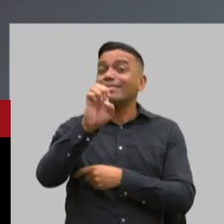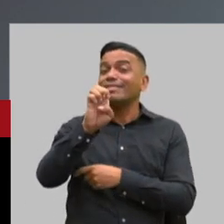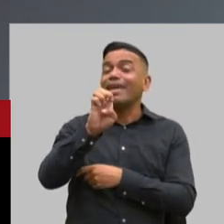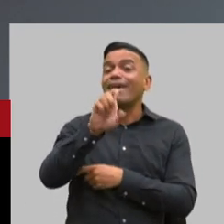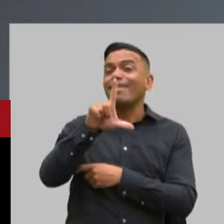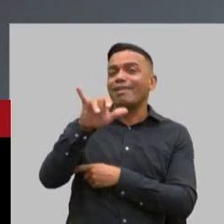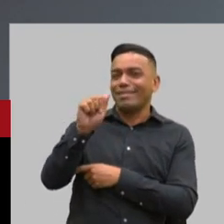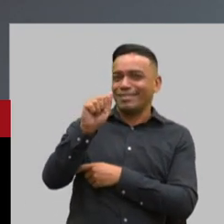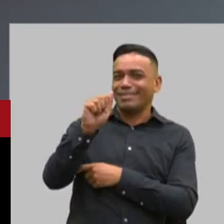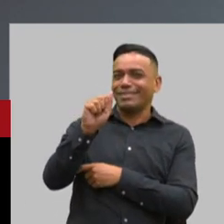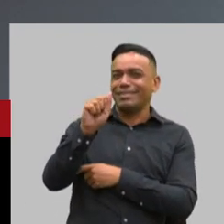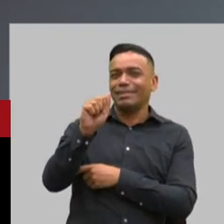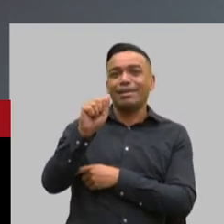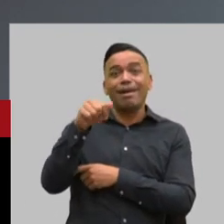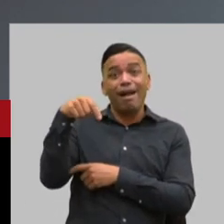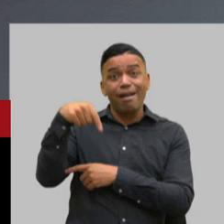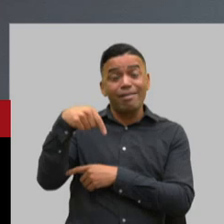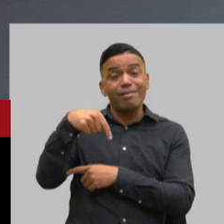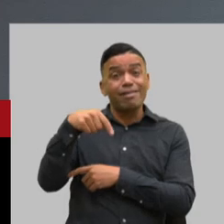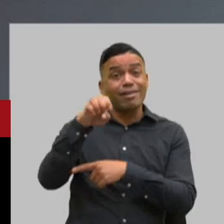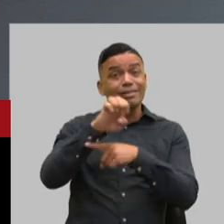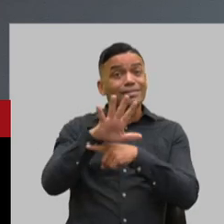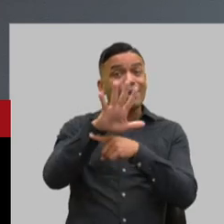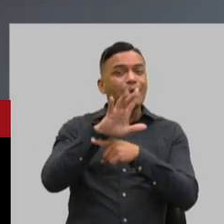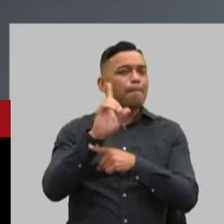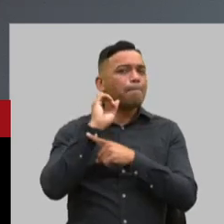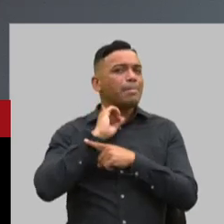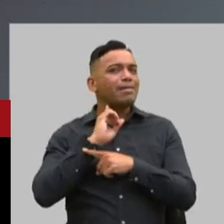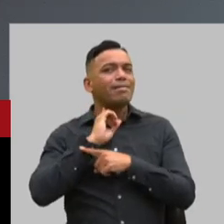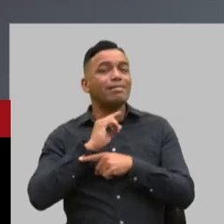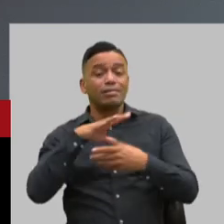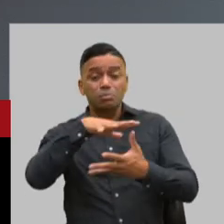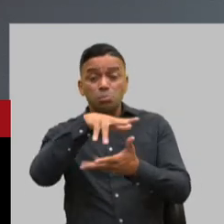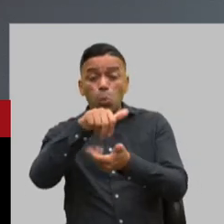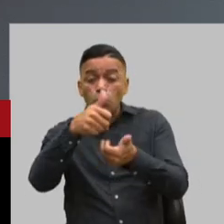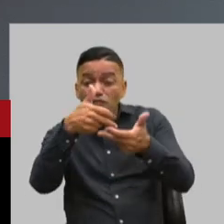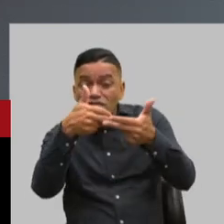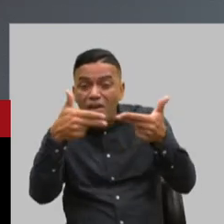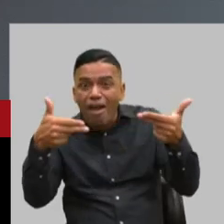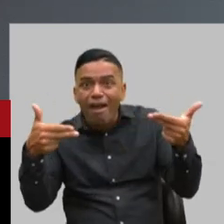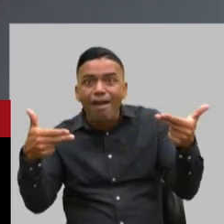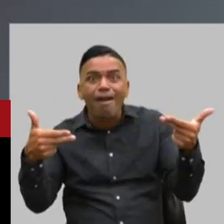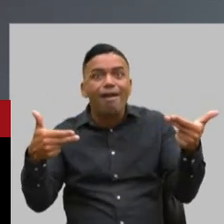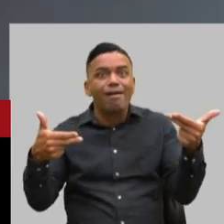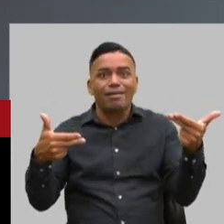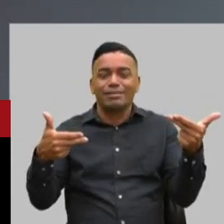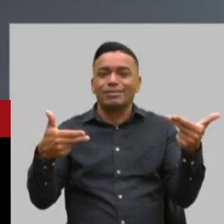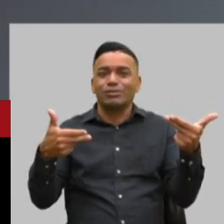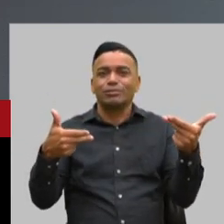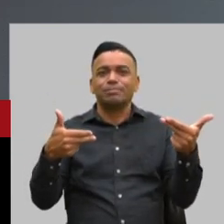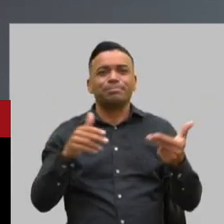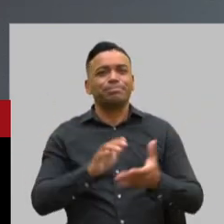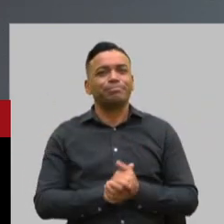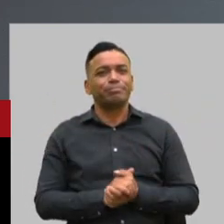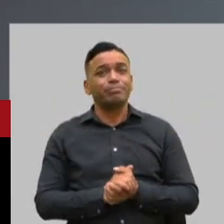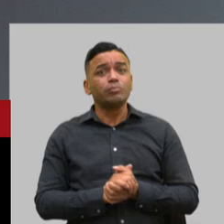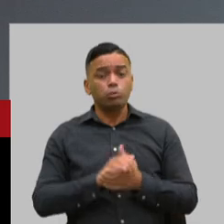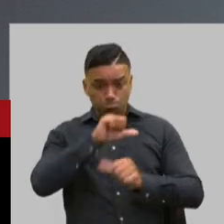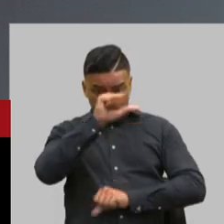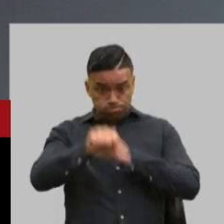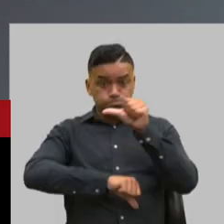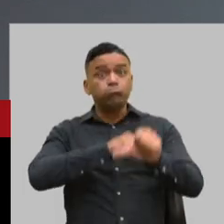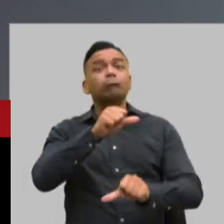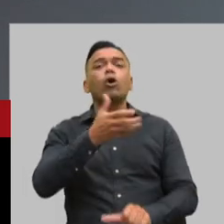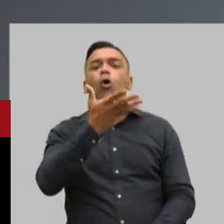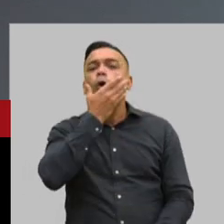aqui em Minas entrei num mundo mais diverso e plural. Eu considero que me fez o homem, a pessoa